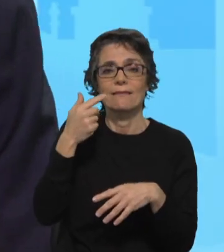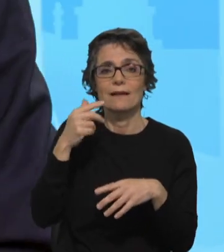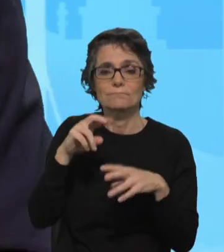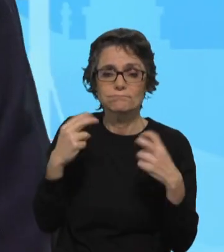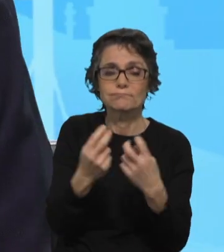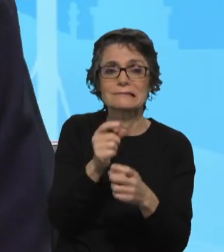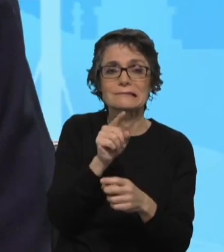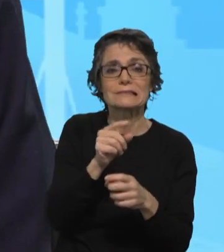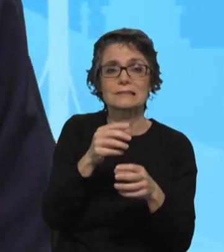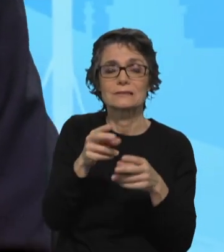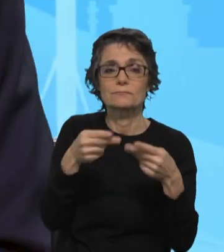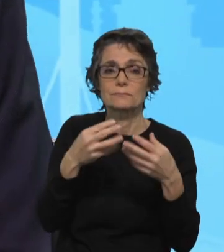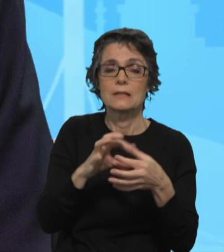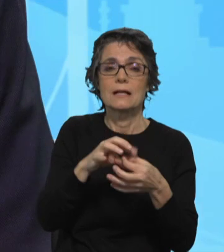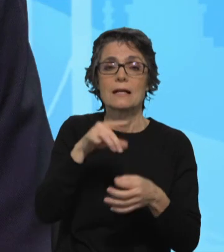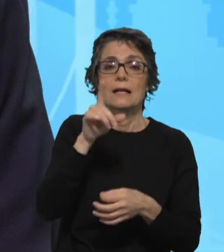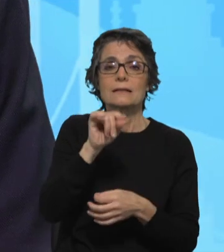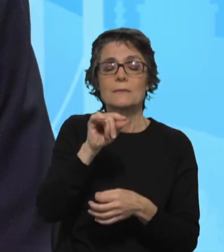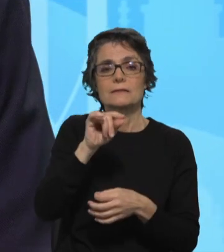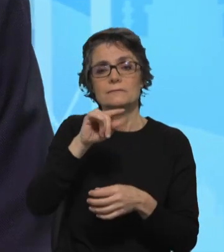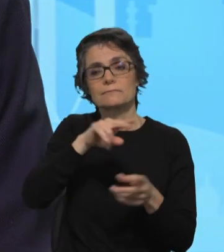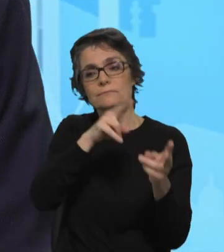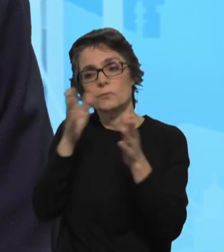uma tristeza que também coabita